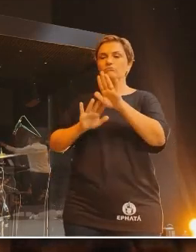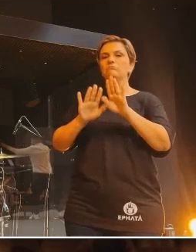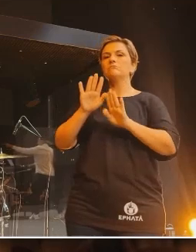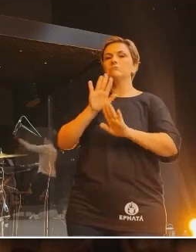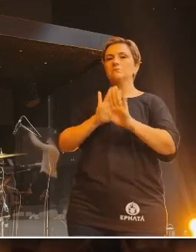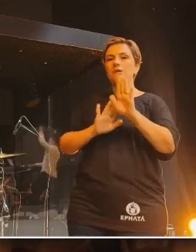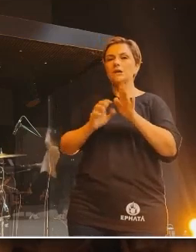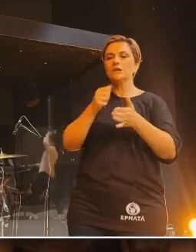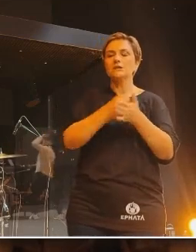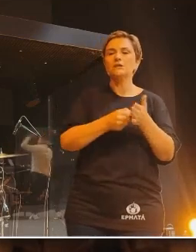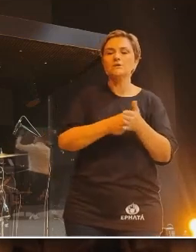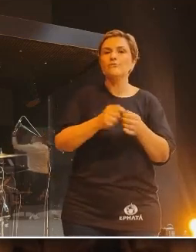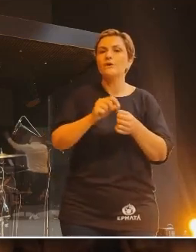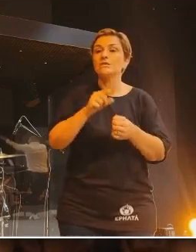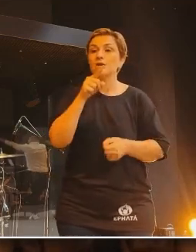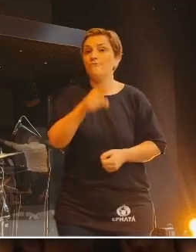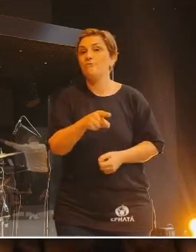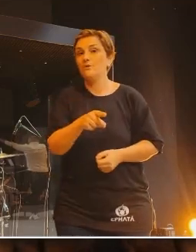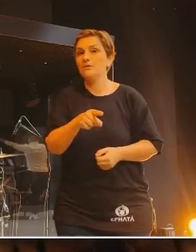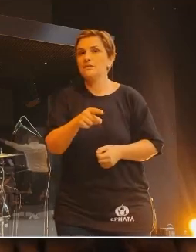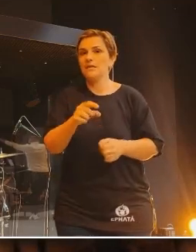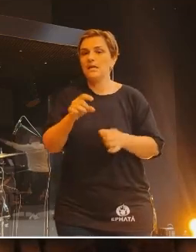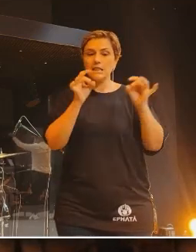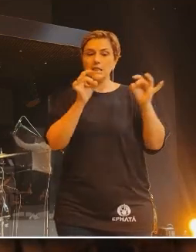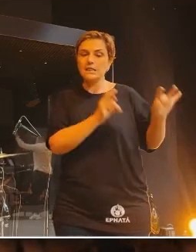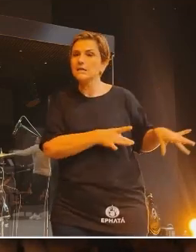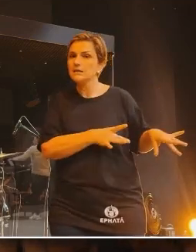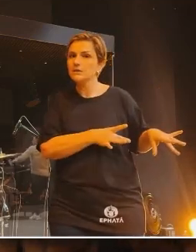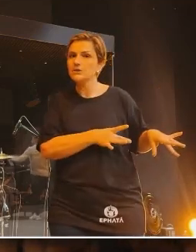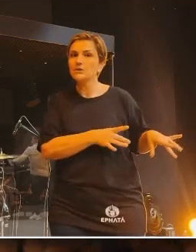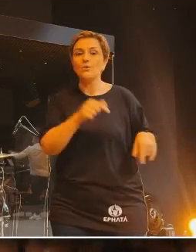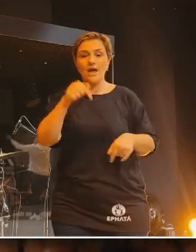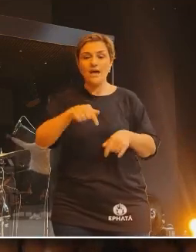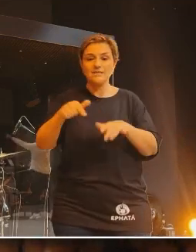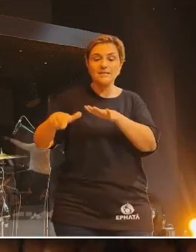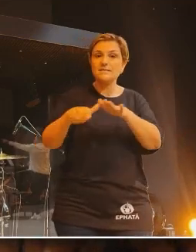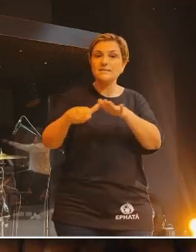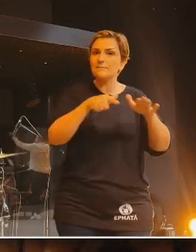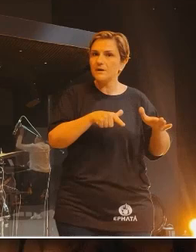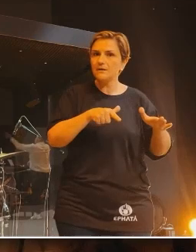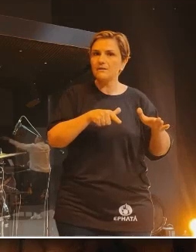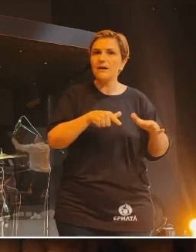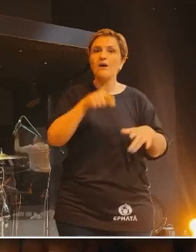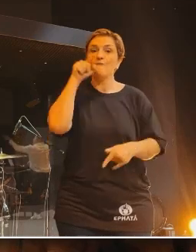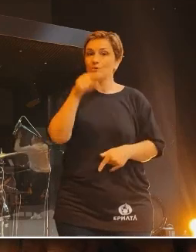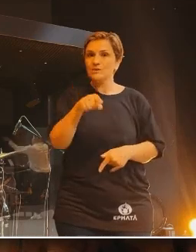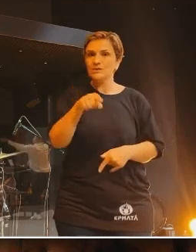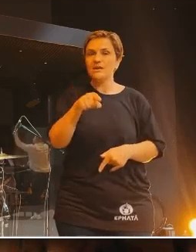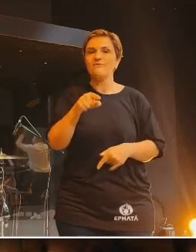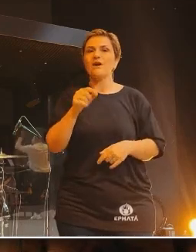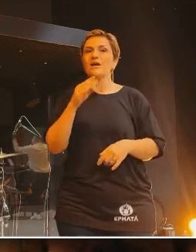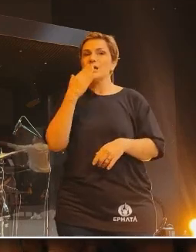retrocedesse, tentando fazer com que você desistisse, essa semana você vai